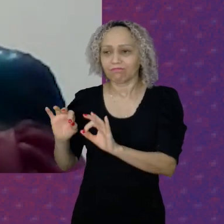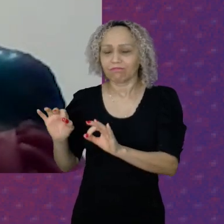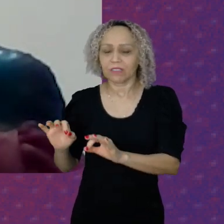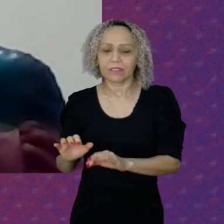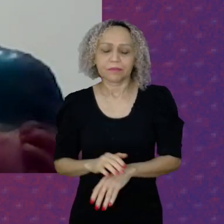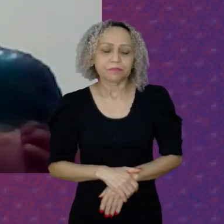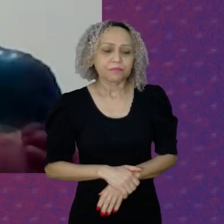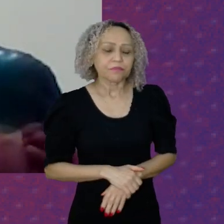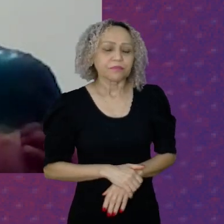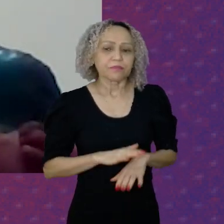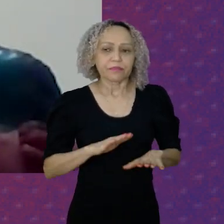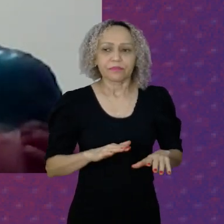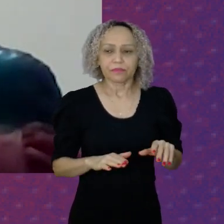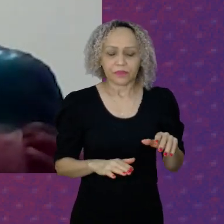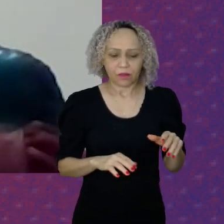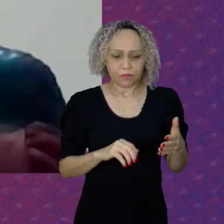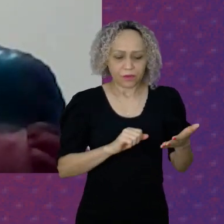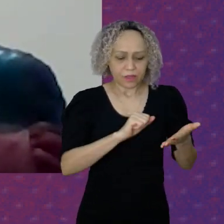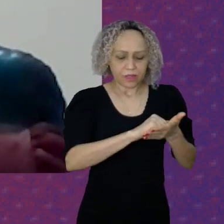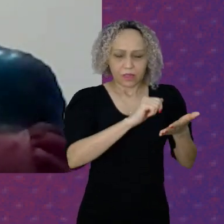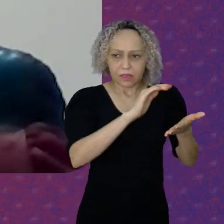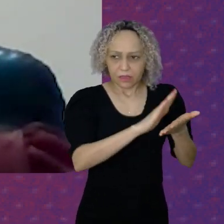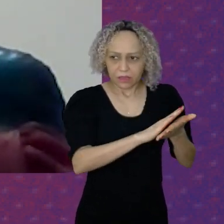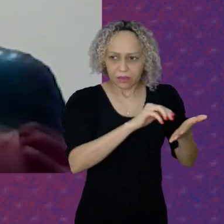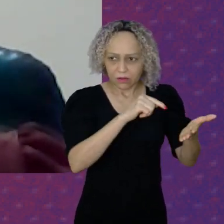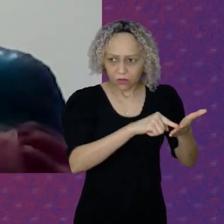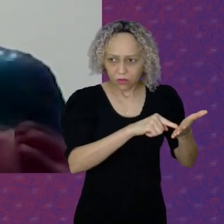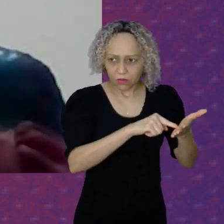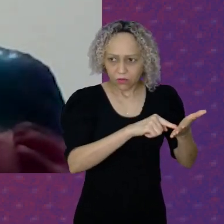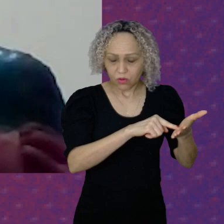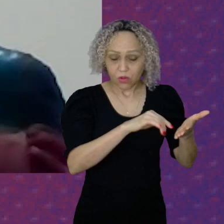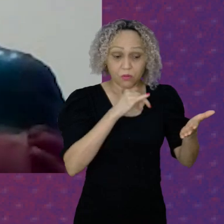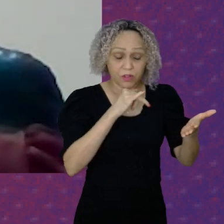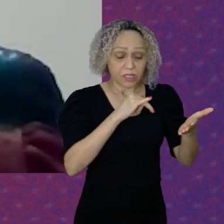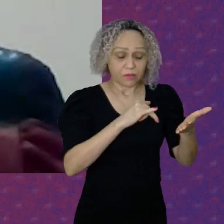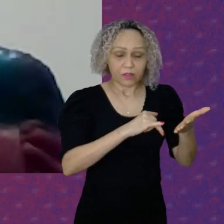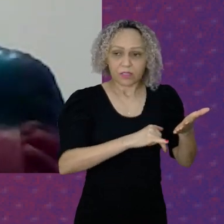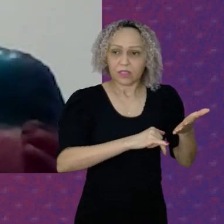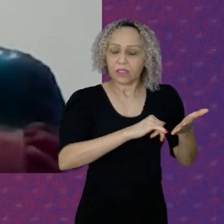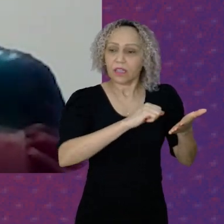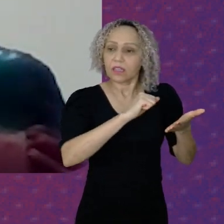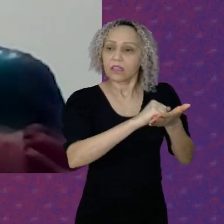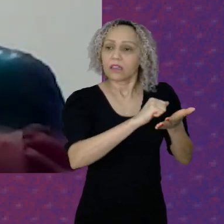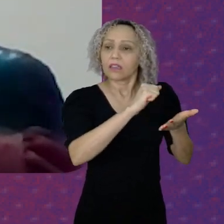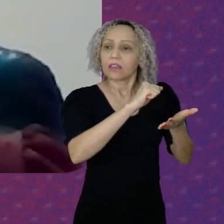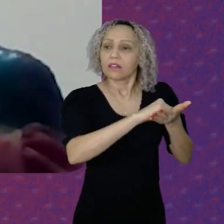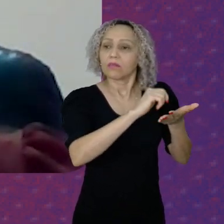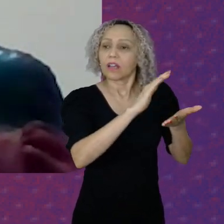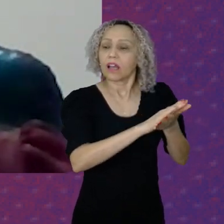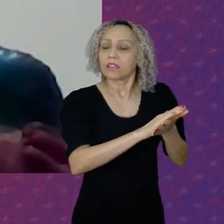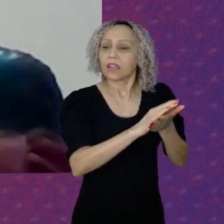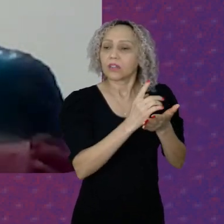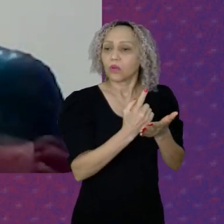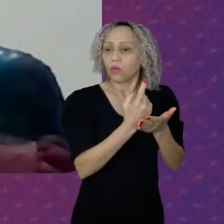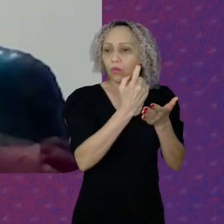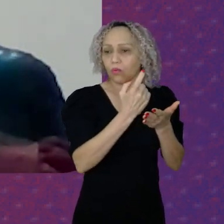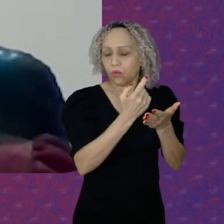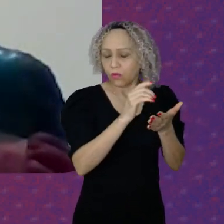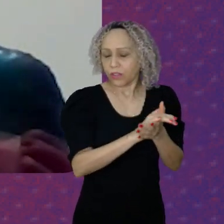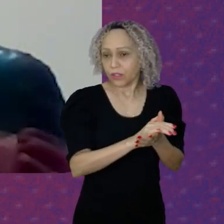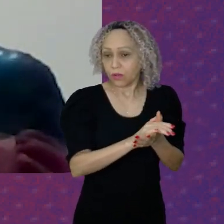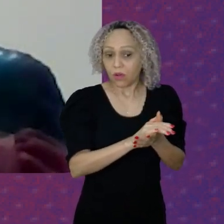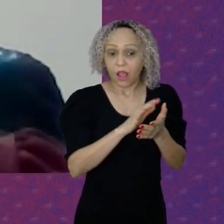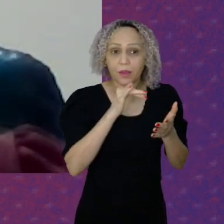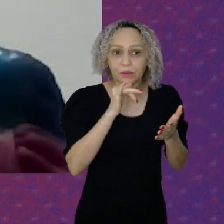unificação dos sistemas em que você coloca uma informação aqui no cadastro único e se você der uma outra informação lá em um programa, há esse cruzamento de